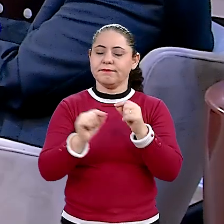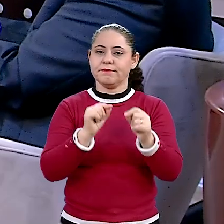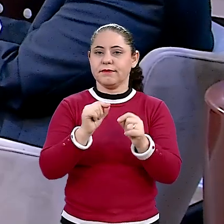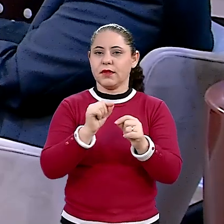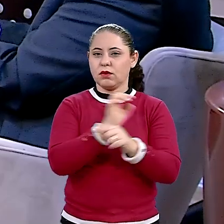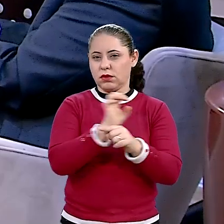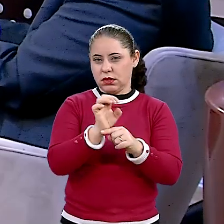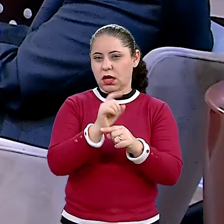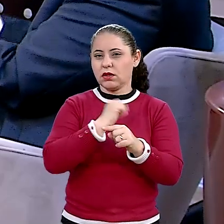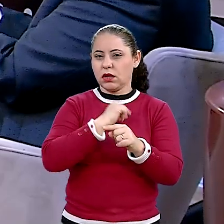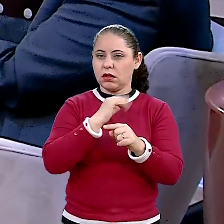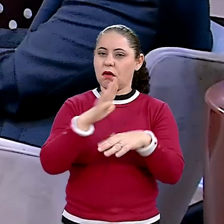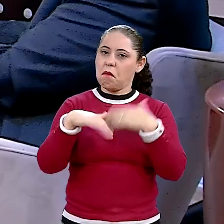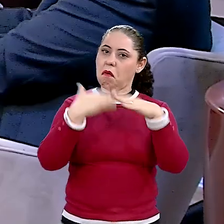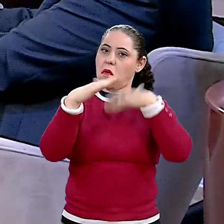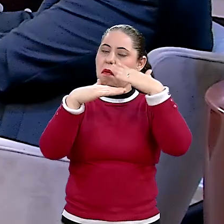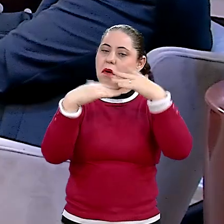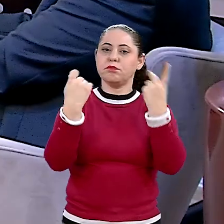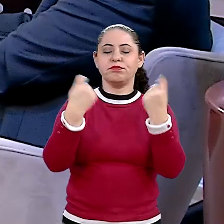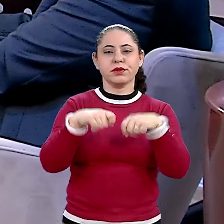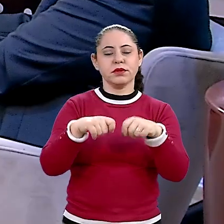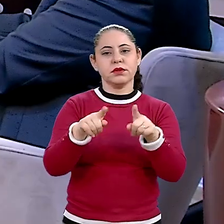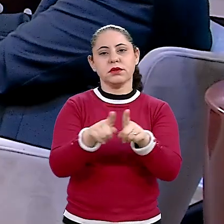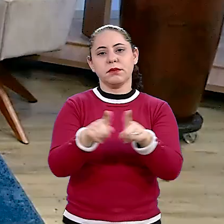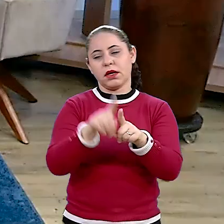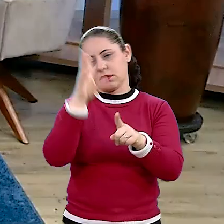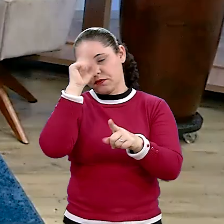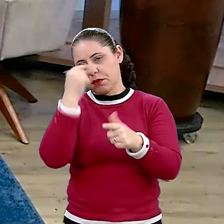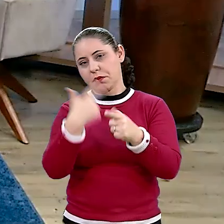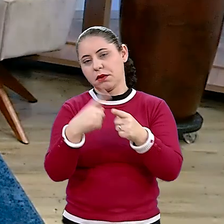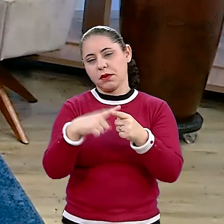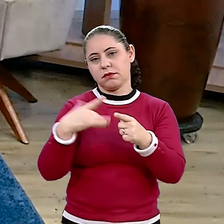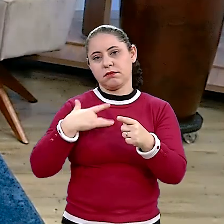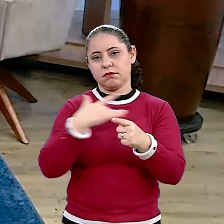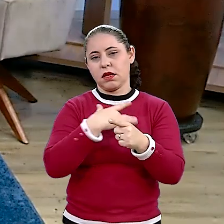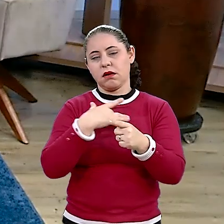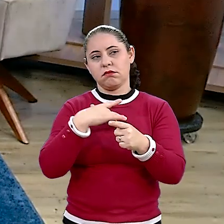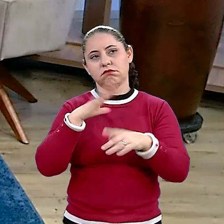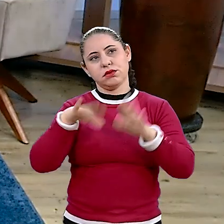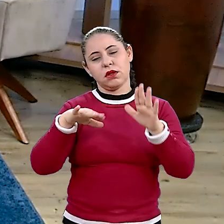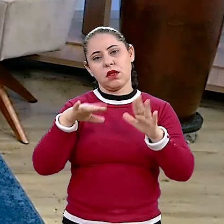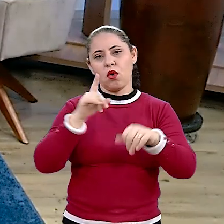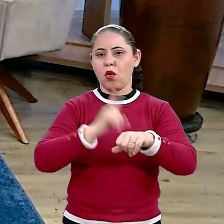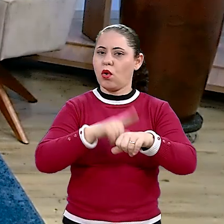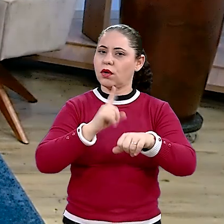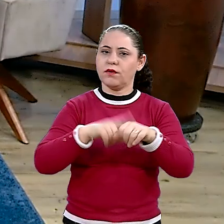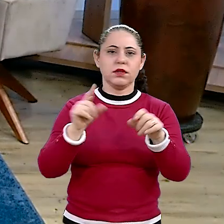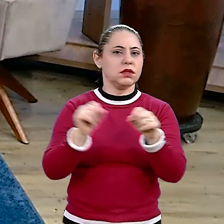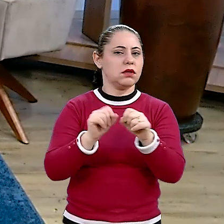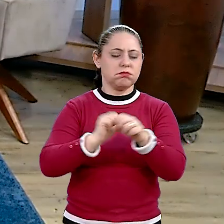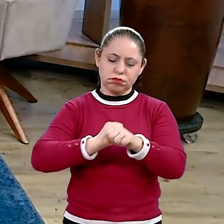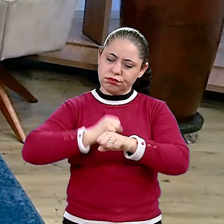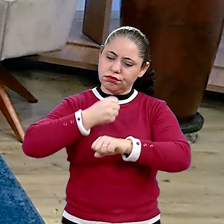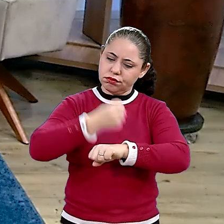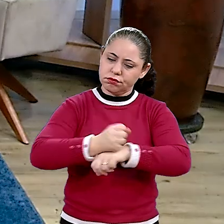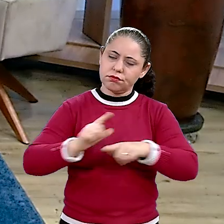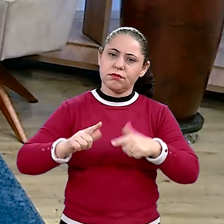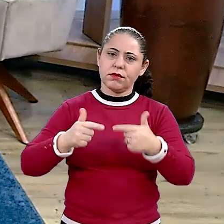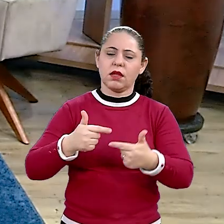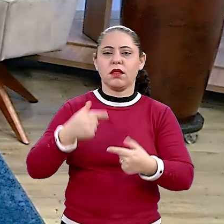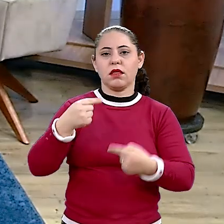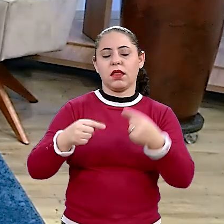Grosso do Sul que está prosperando precisa resolver o problema da saúde. Então, eu acho que está na hora de a gente fazer um enfrentamento. E eu quero trazer esse tema como